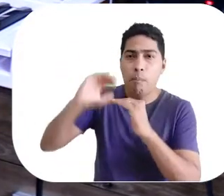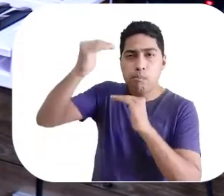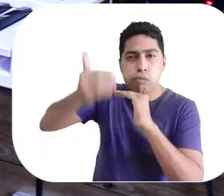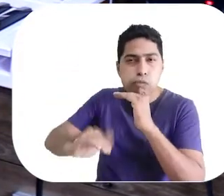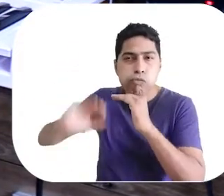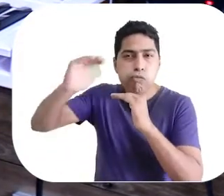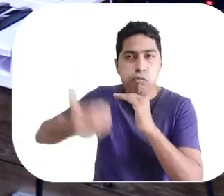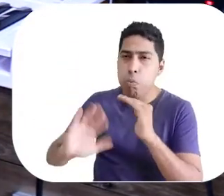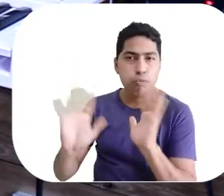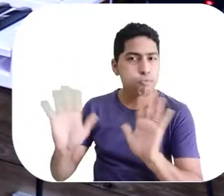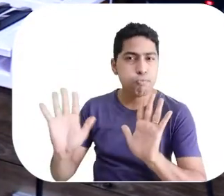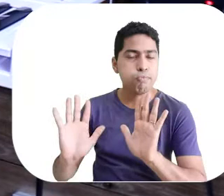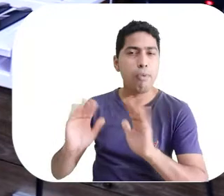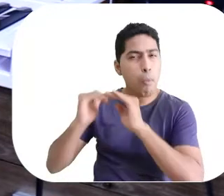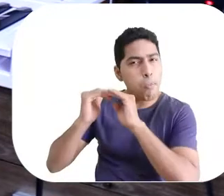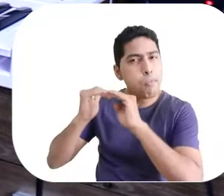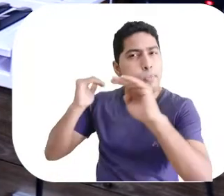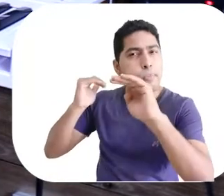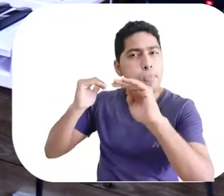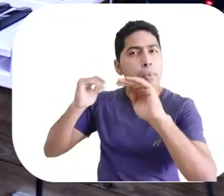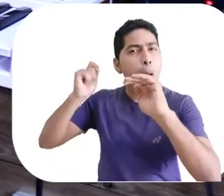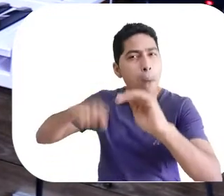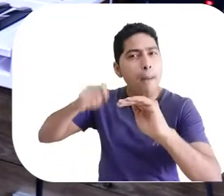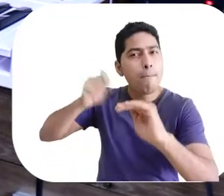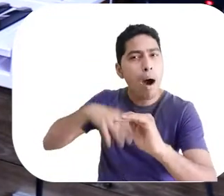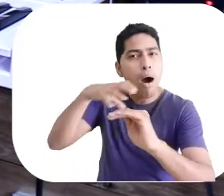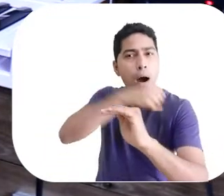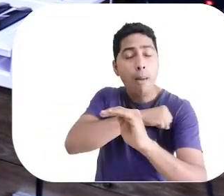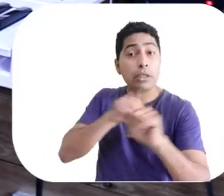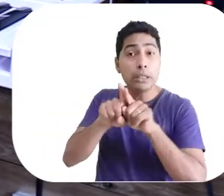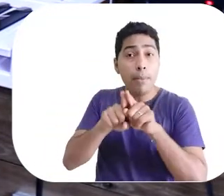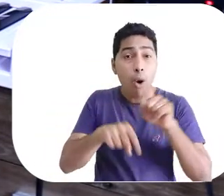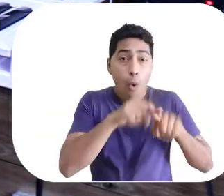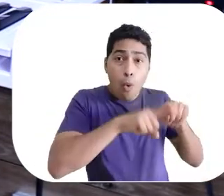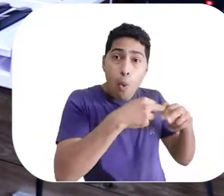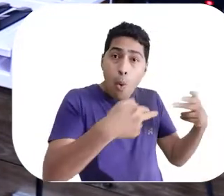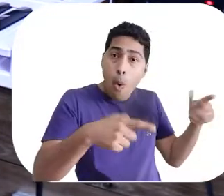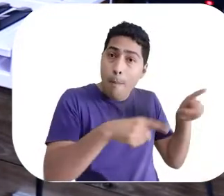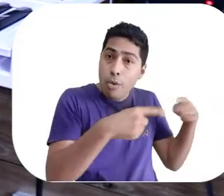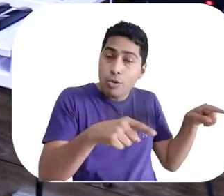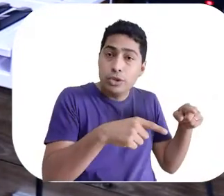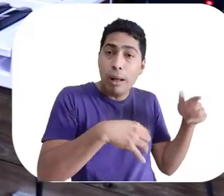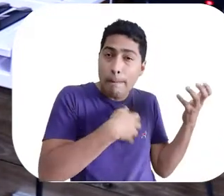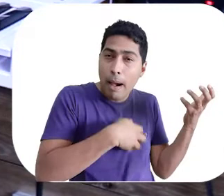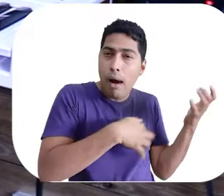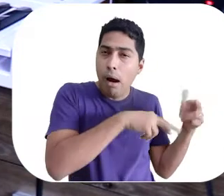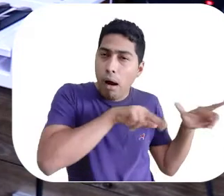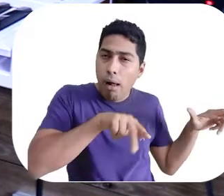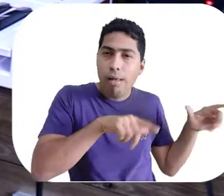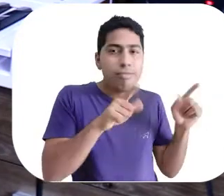variação, e que os outros instrumentos também seguissem essa ideia de não ter variação,